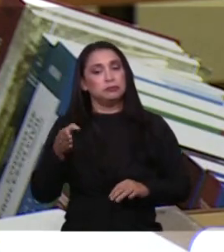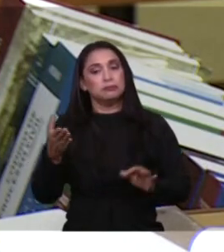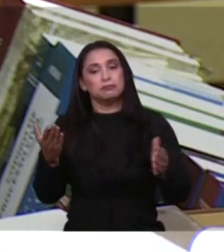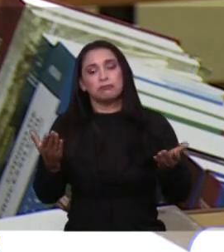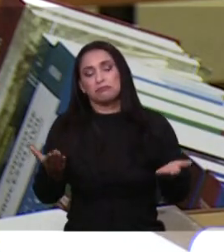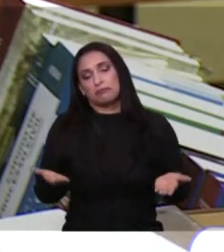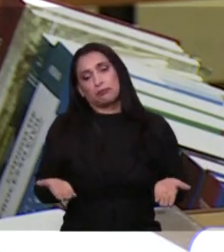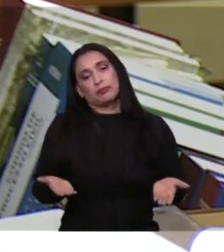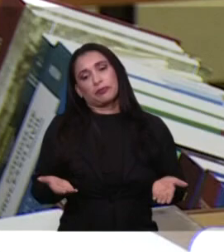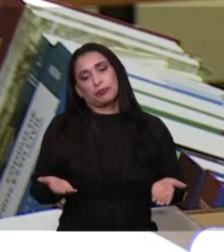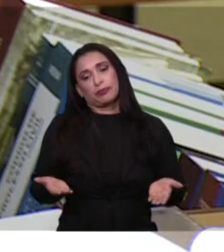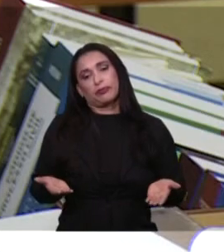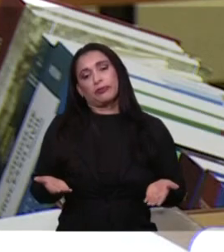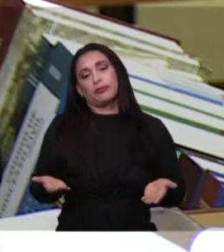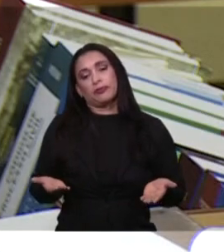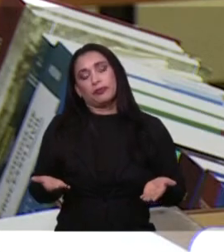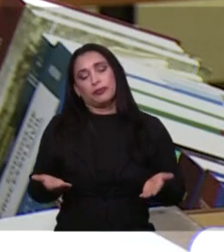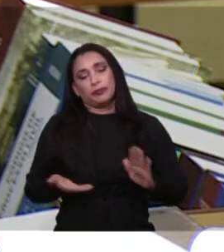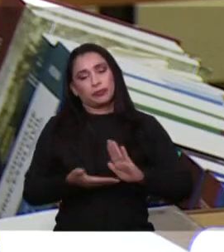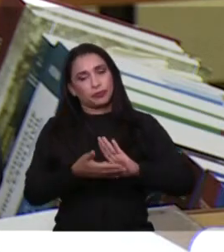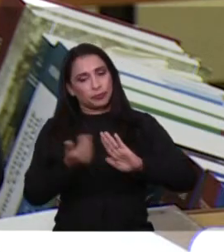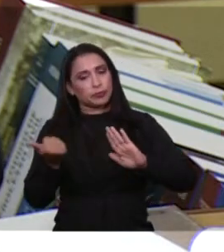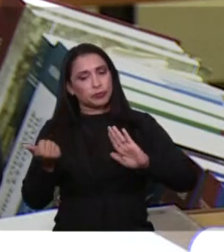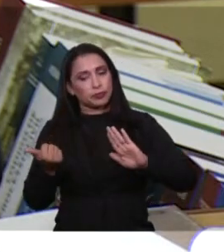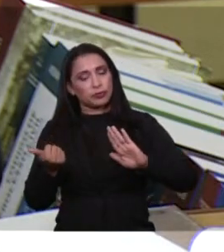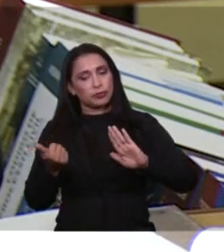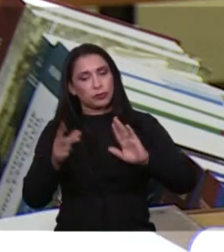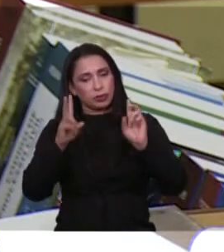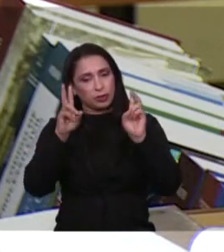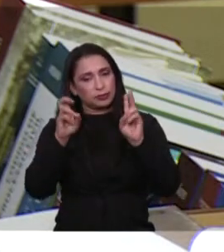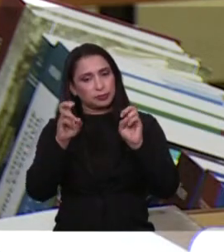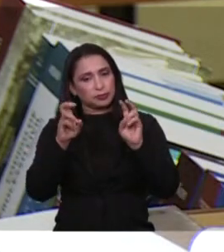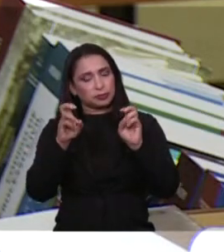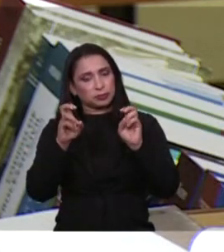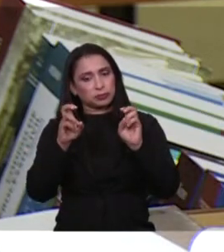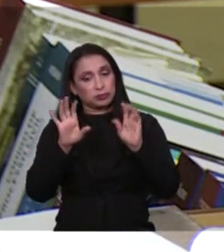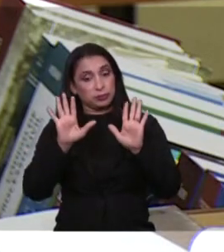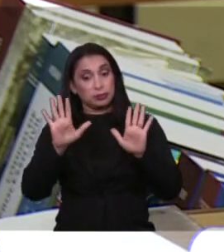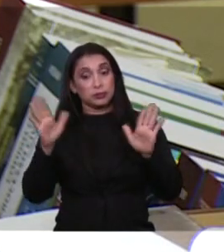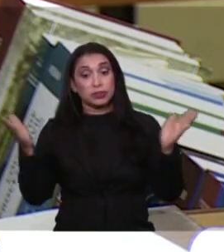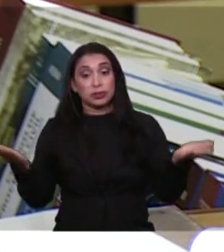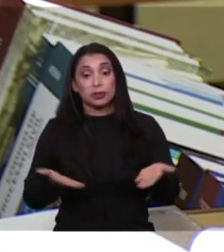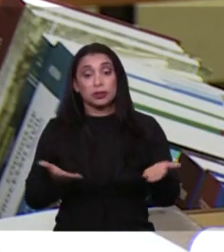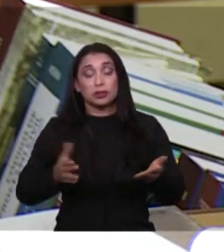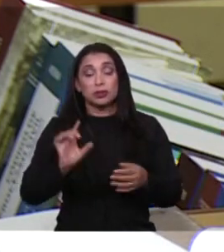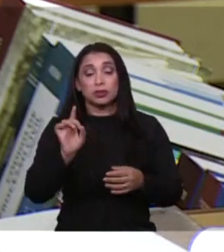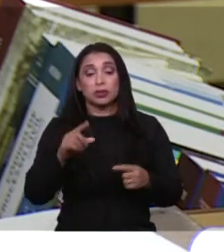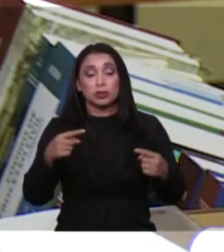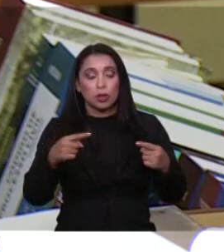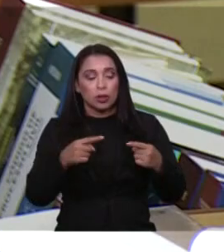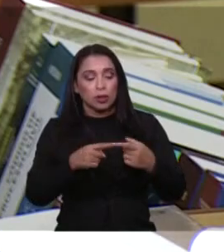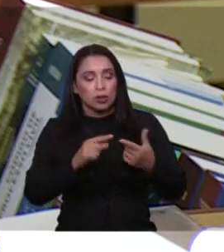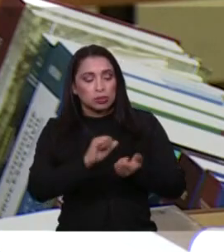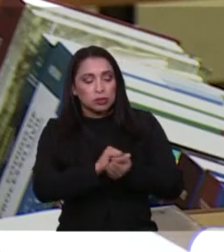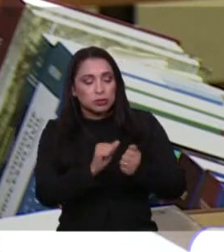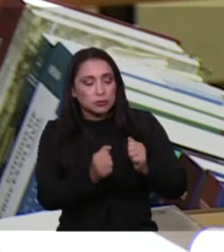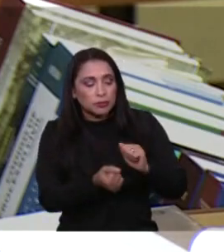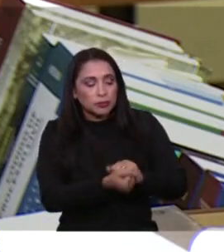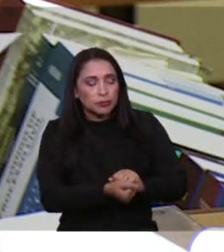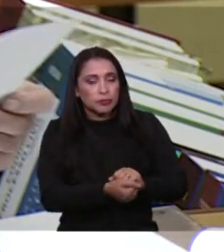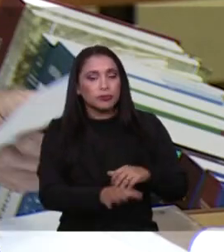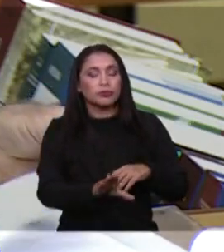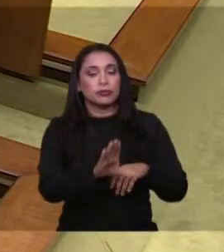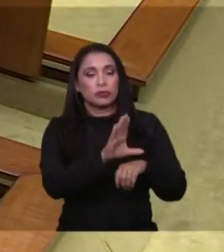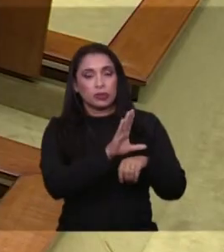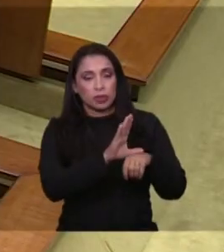Então, vamos excluir isso. Ok. Vamos só tratar da modulação e do quórum da